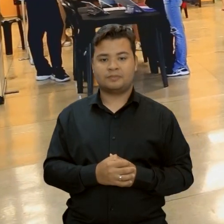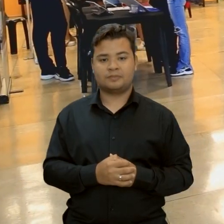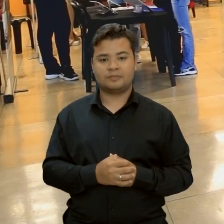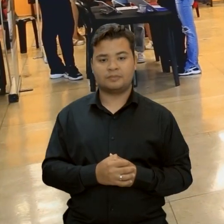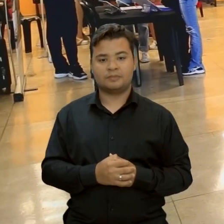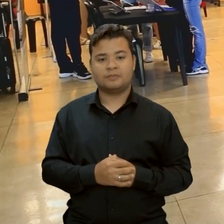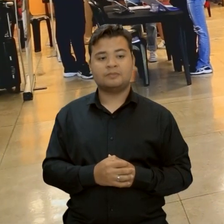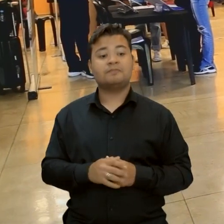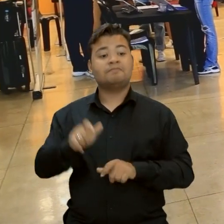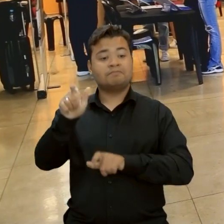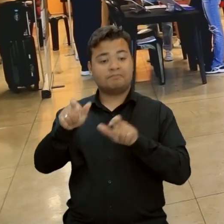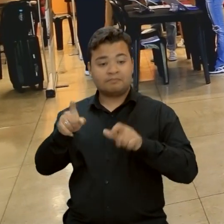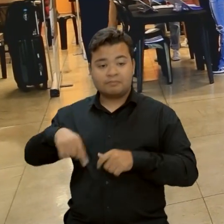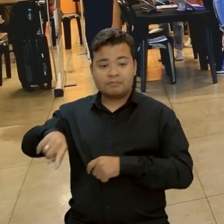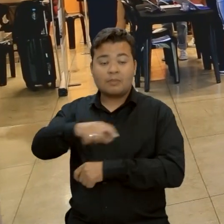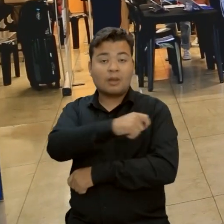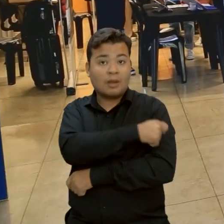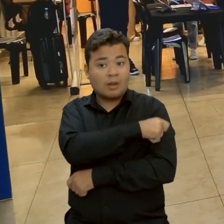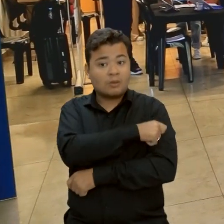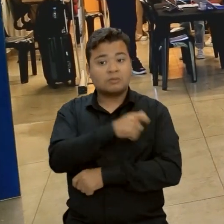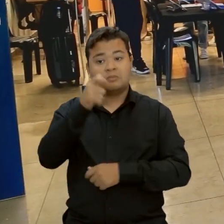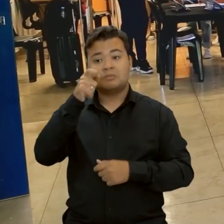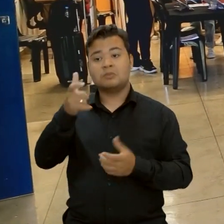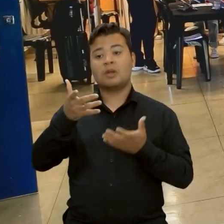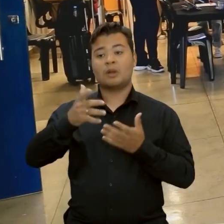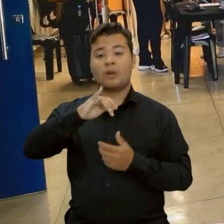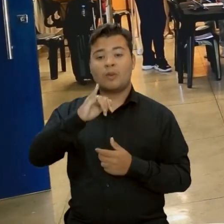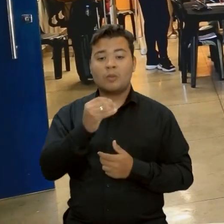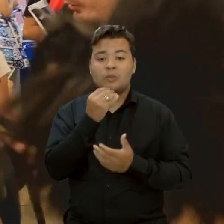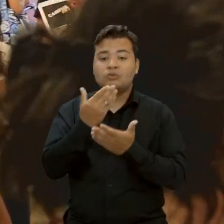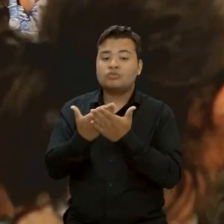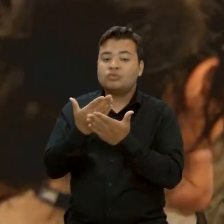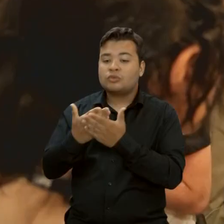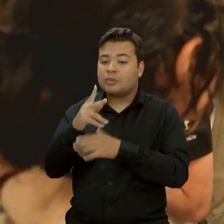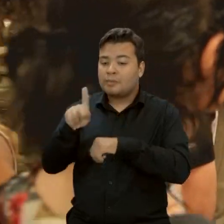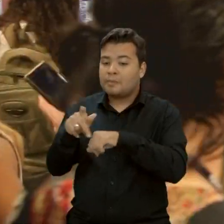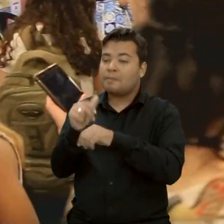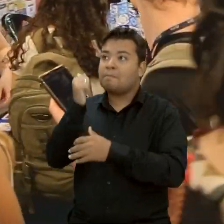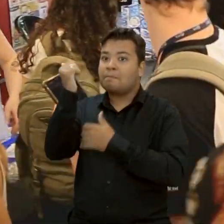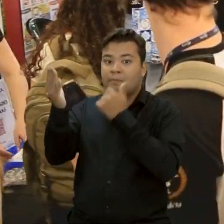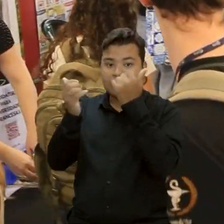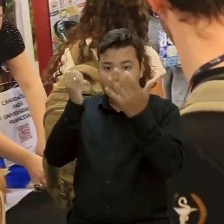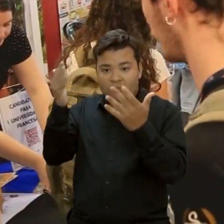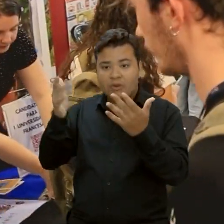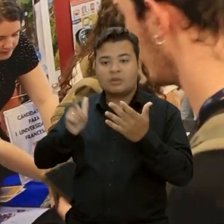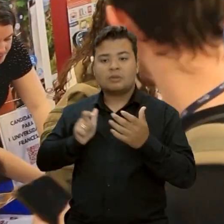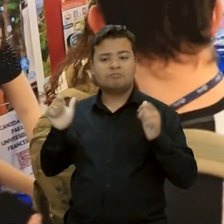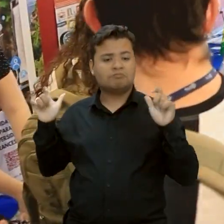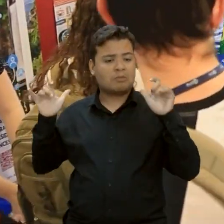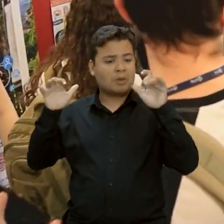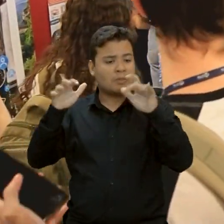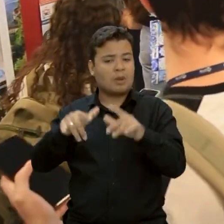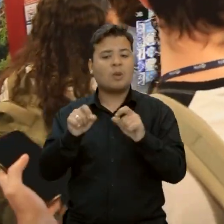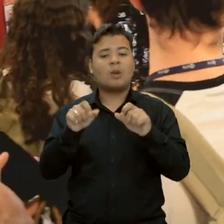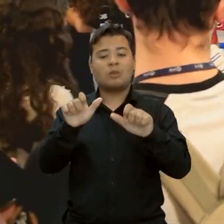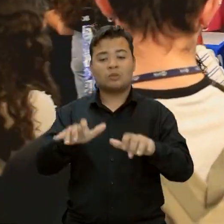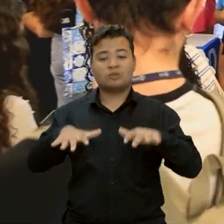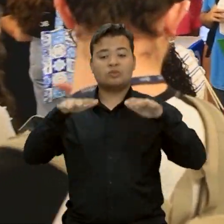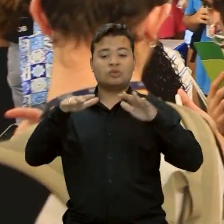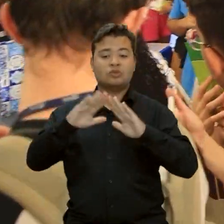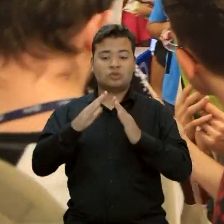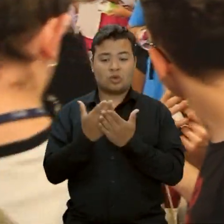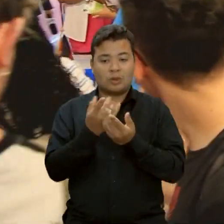Os estudantes interessados em oportunidades de estudar fora do país lotaram o Teatro da Escola de Música e Artes Cênicas